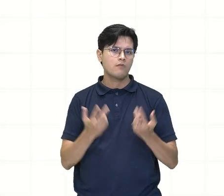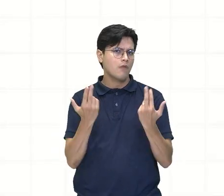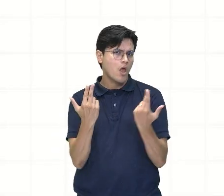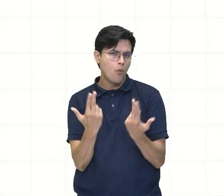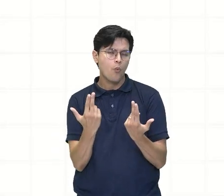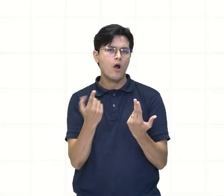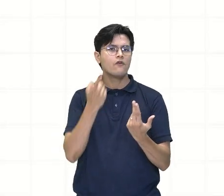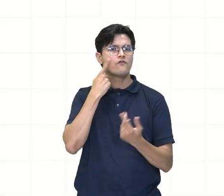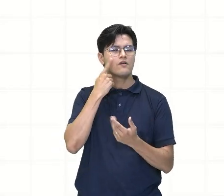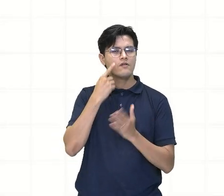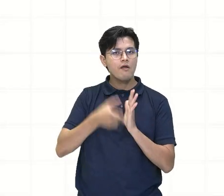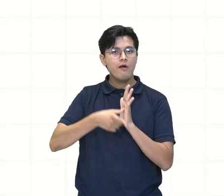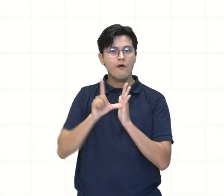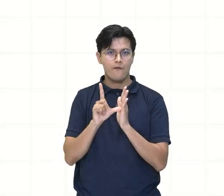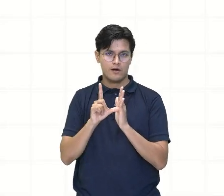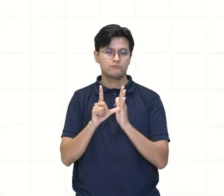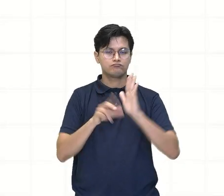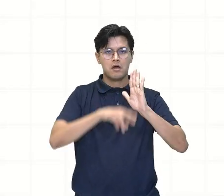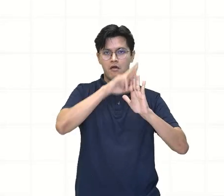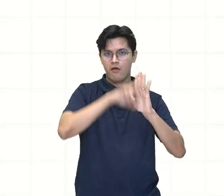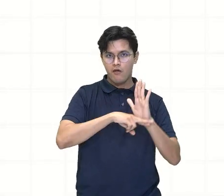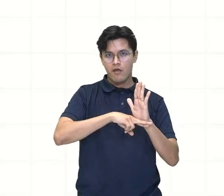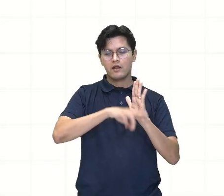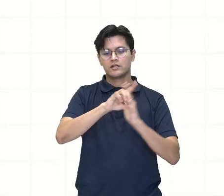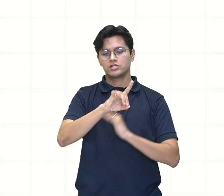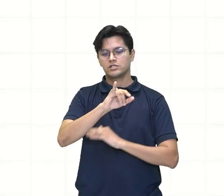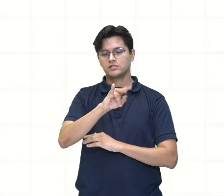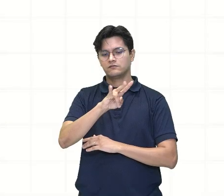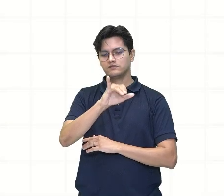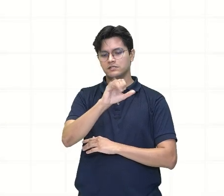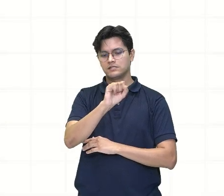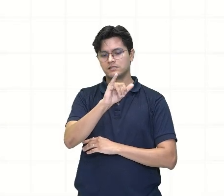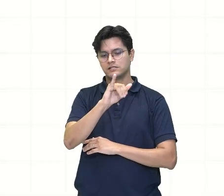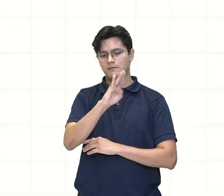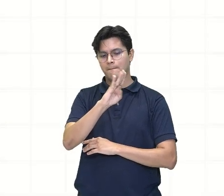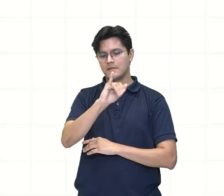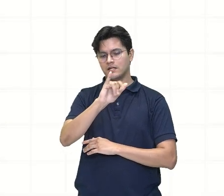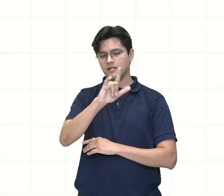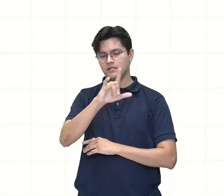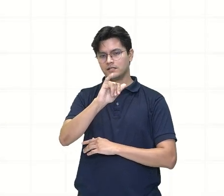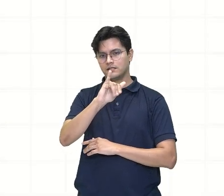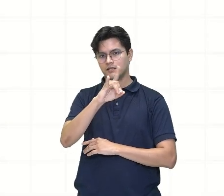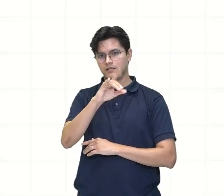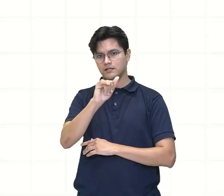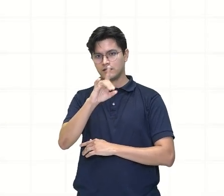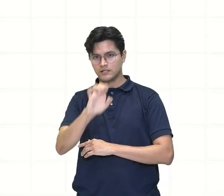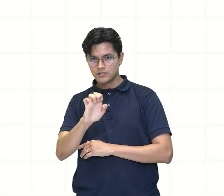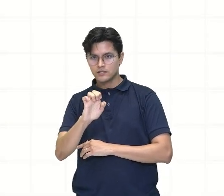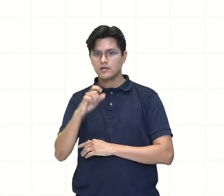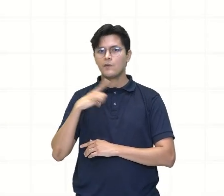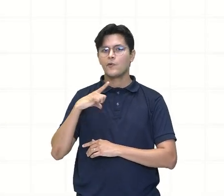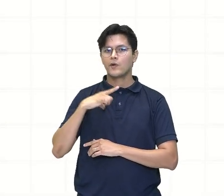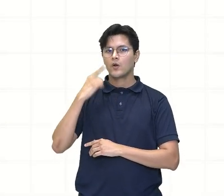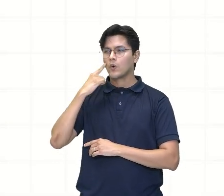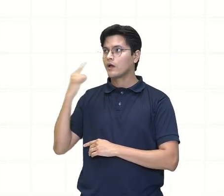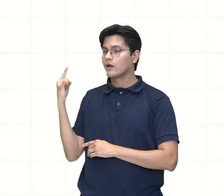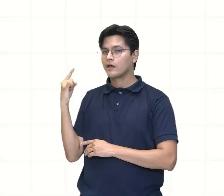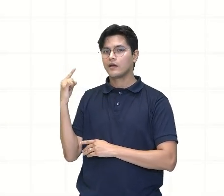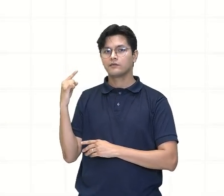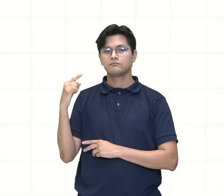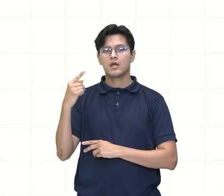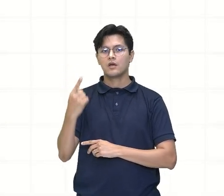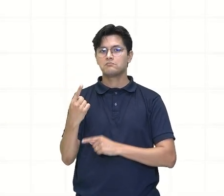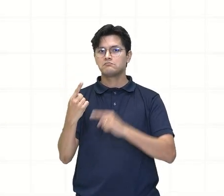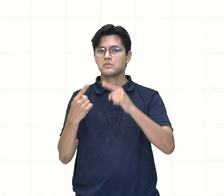os 3 são números pares. Tá bom? E agora, vamos ver então, né, o nosso próximo divisor